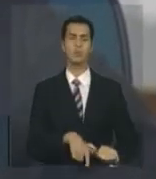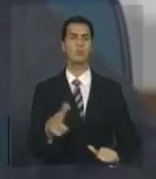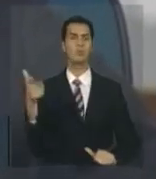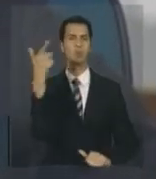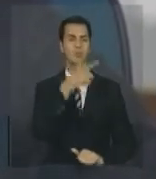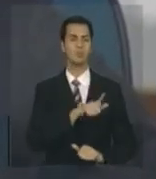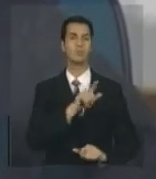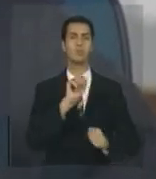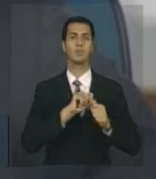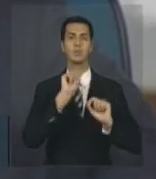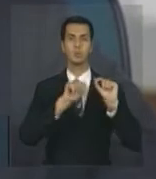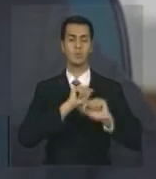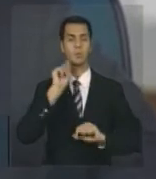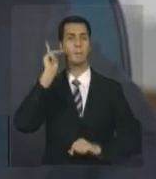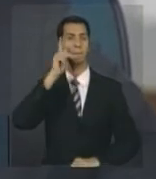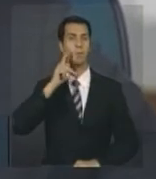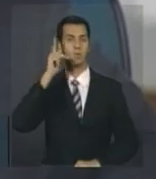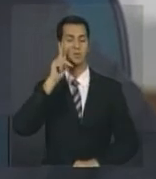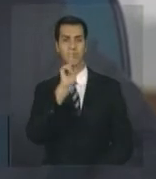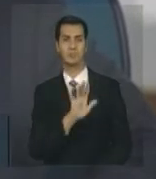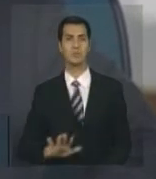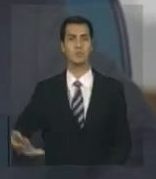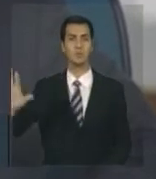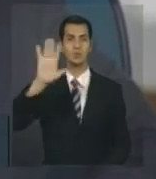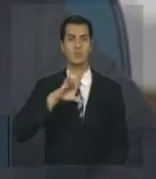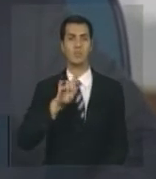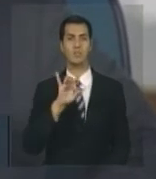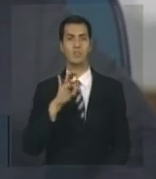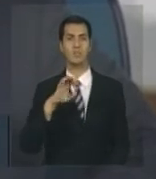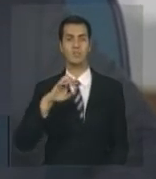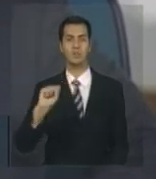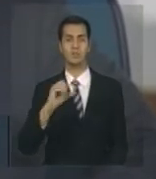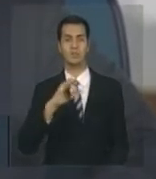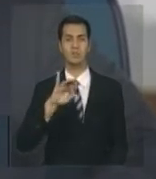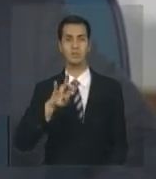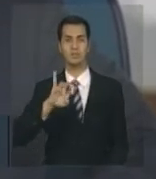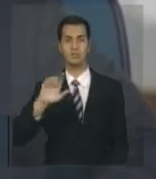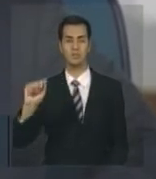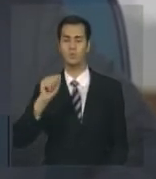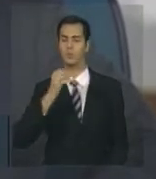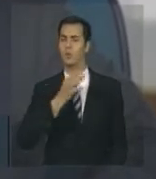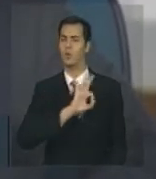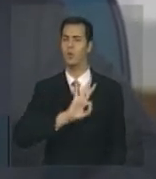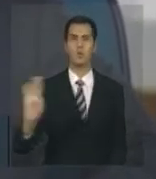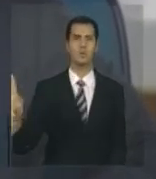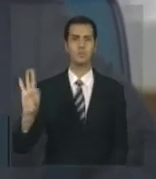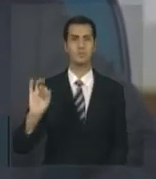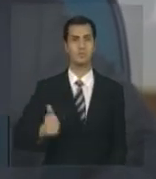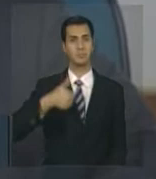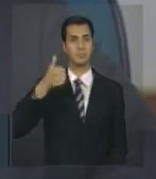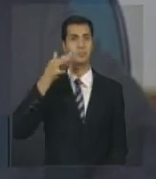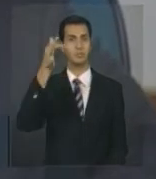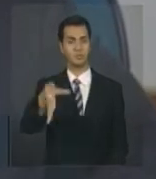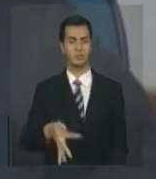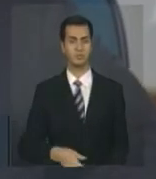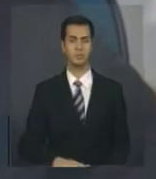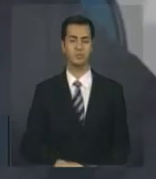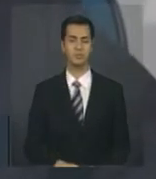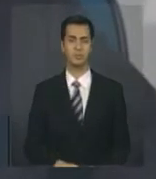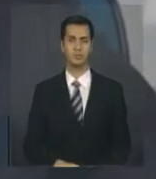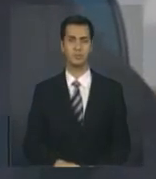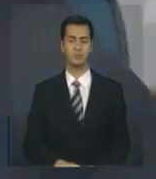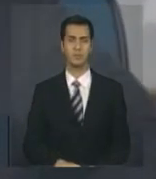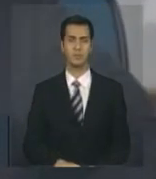ter uma política nacional de defesa civil mais eficaz e mais eficiente. Uma delas é